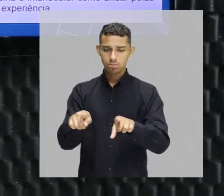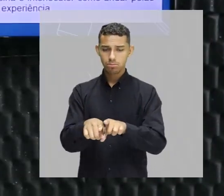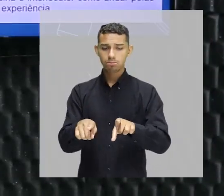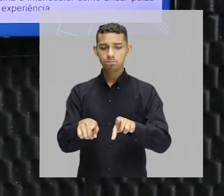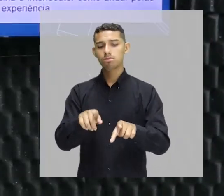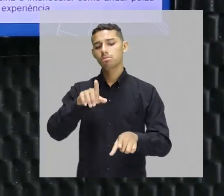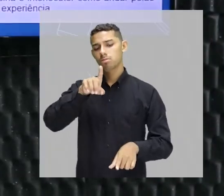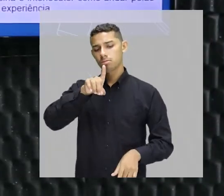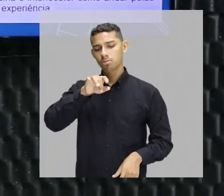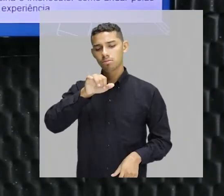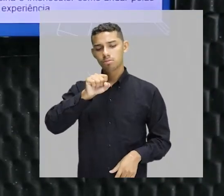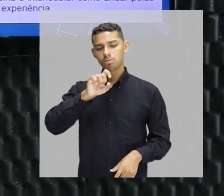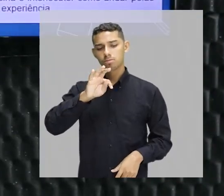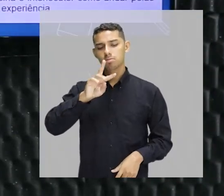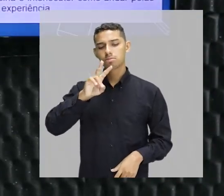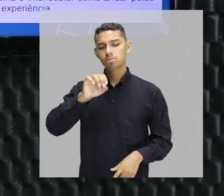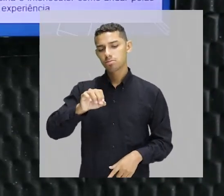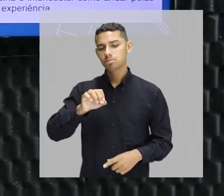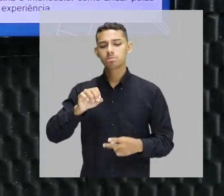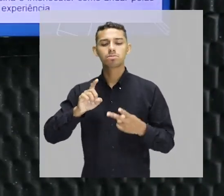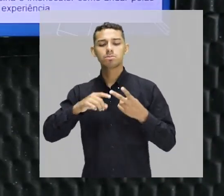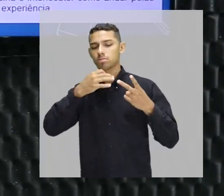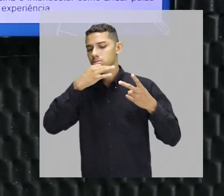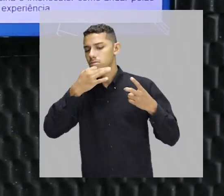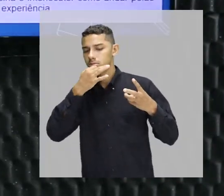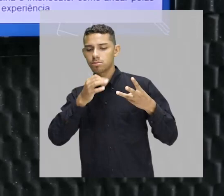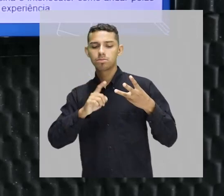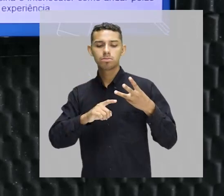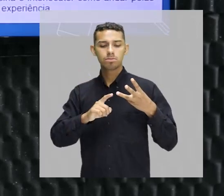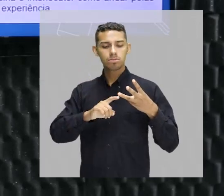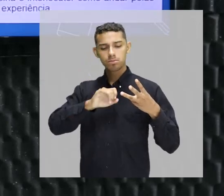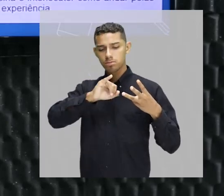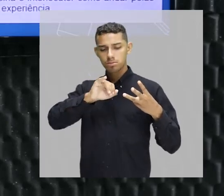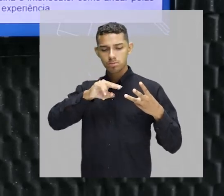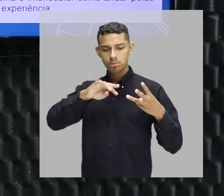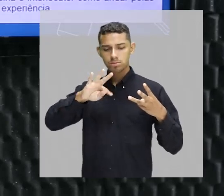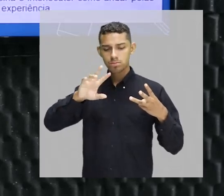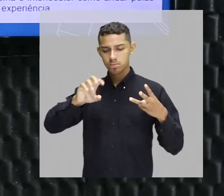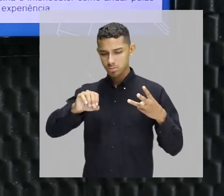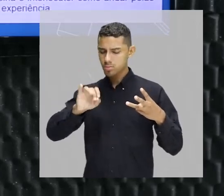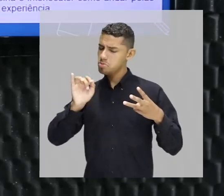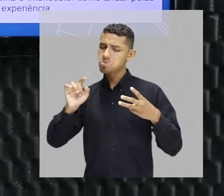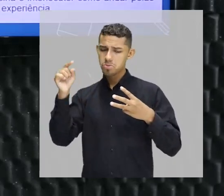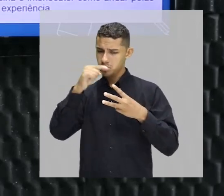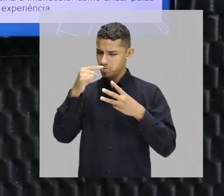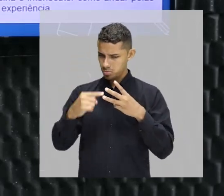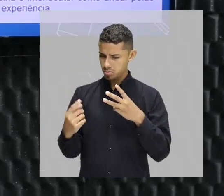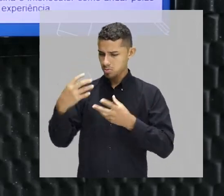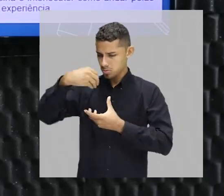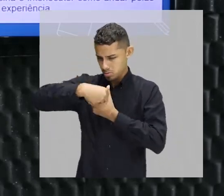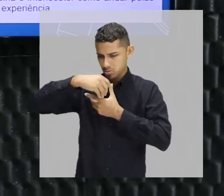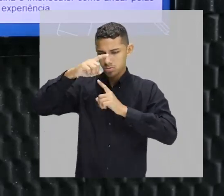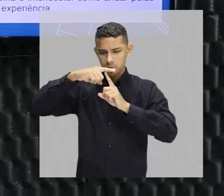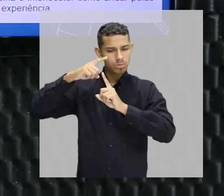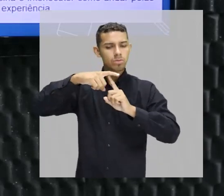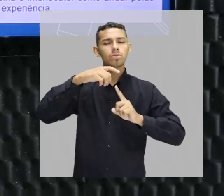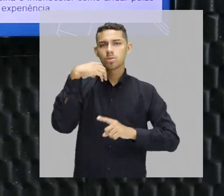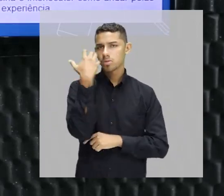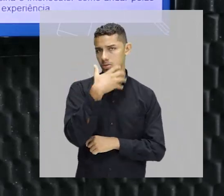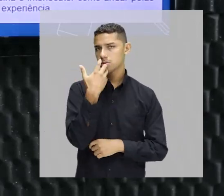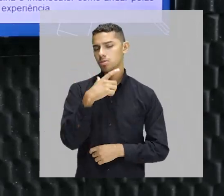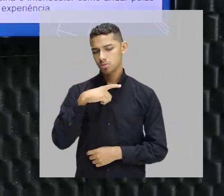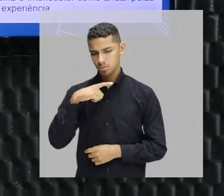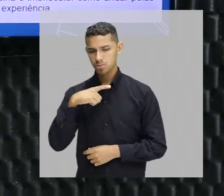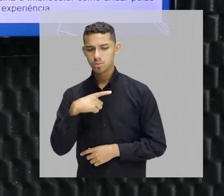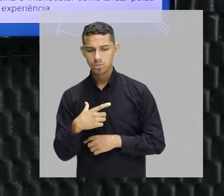injuntivo. Então, é possível fazer essa combinação das tipologias textuais. E isso acontece aqui na canção de Caetano